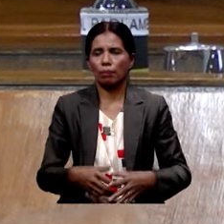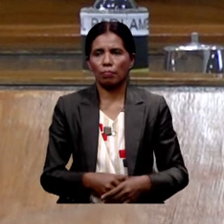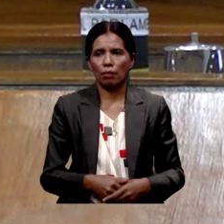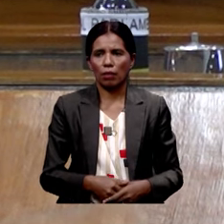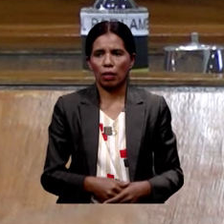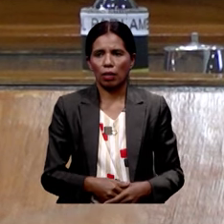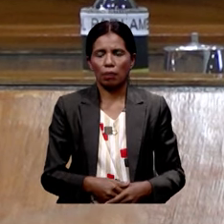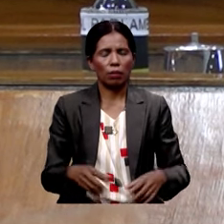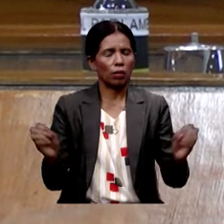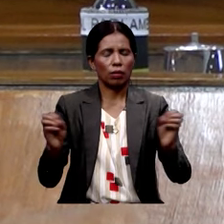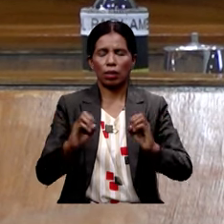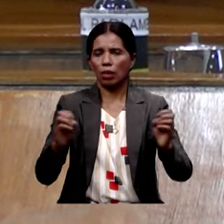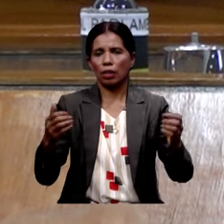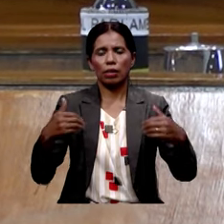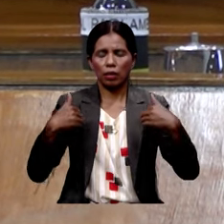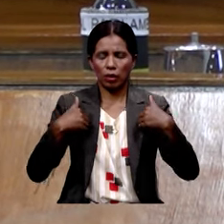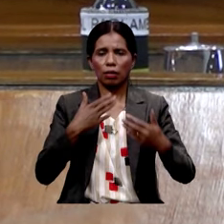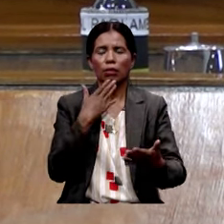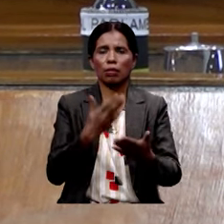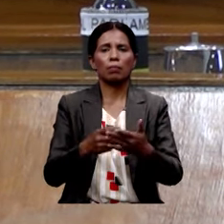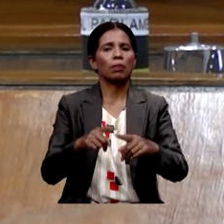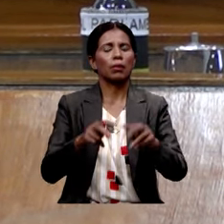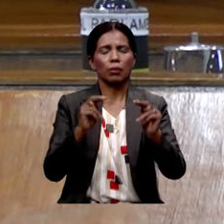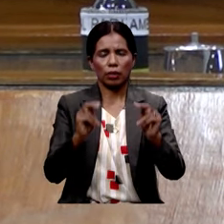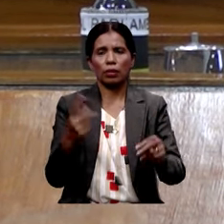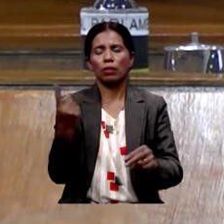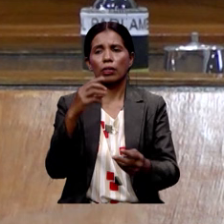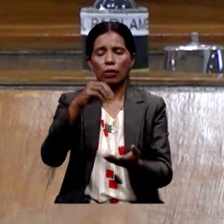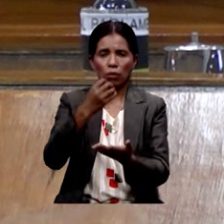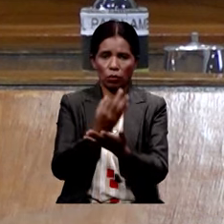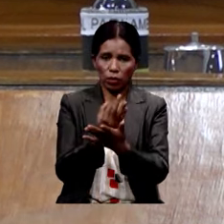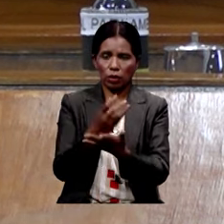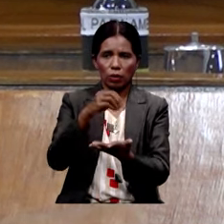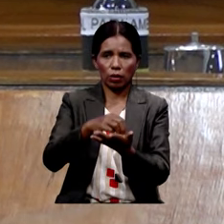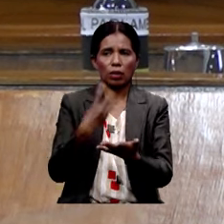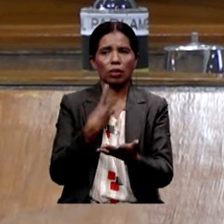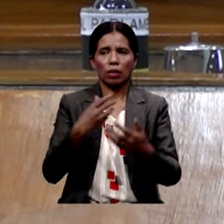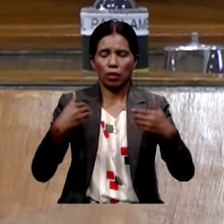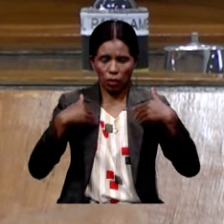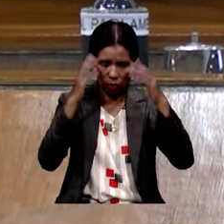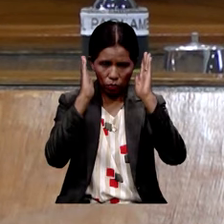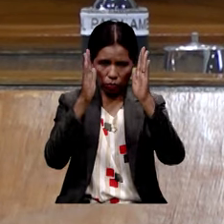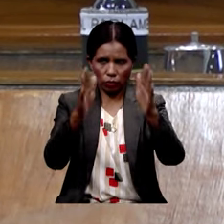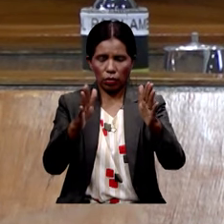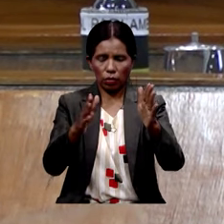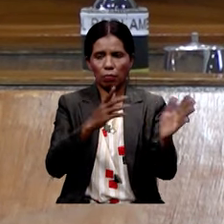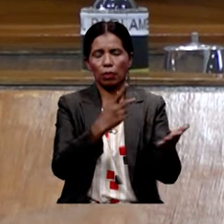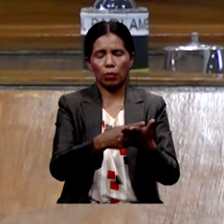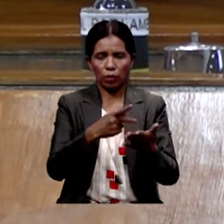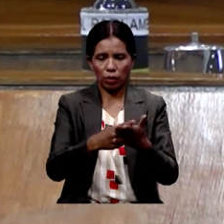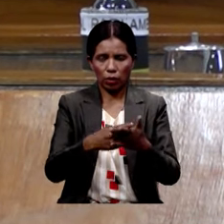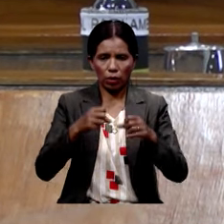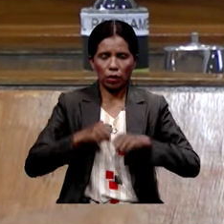balo em progresso, mas bem, precisa na fatia em ossan atutau, para tudo que está aqui, tem que ser realidade para o projeto